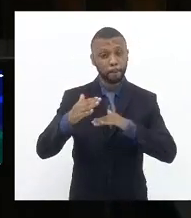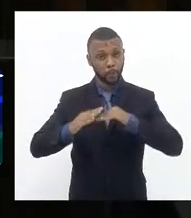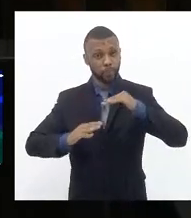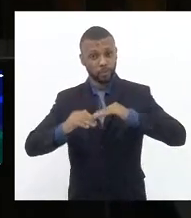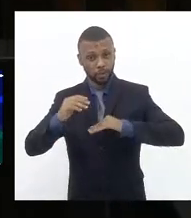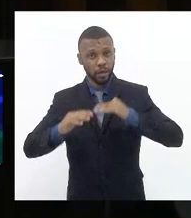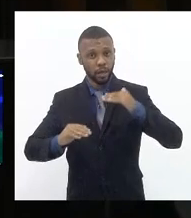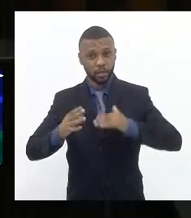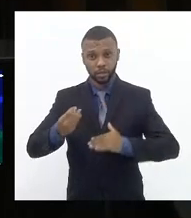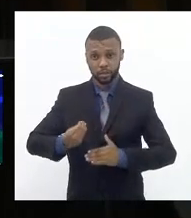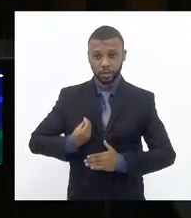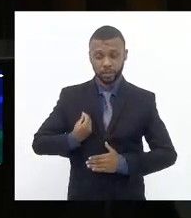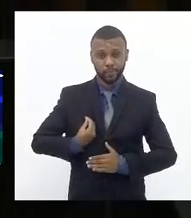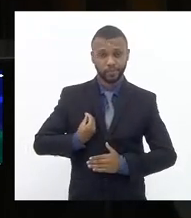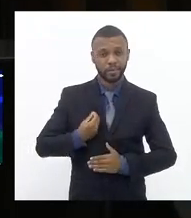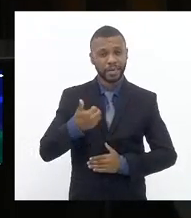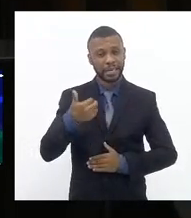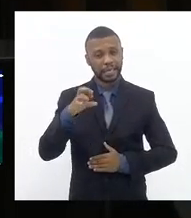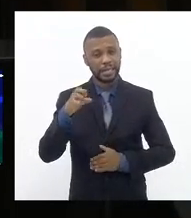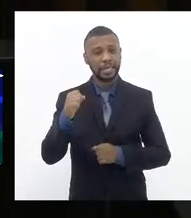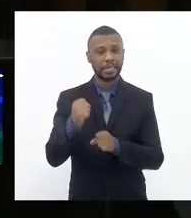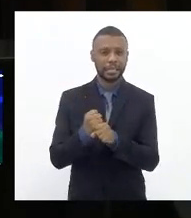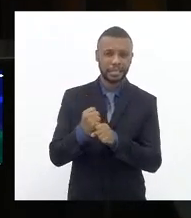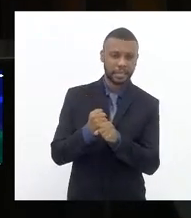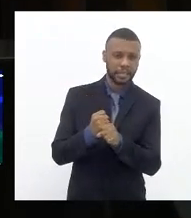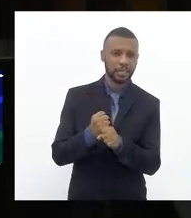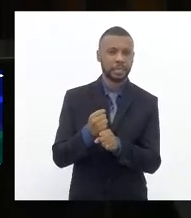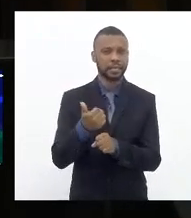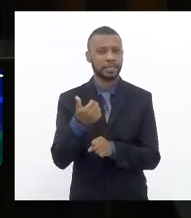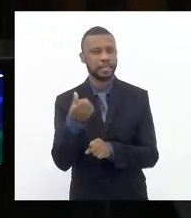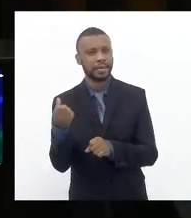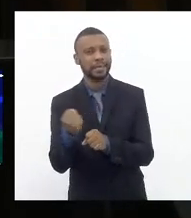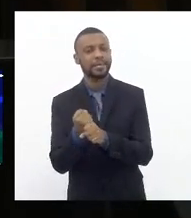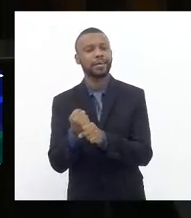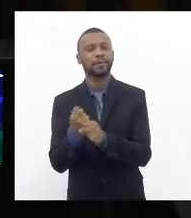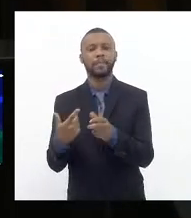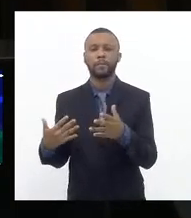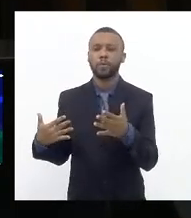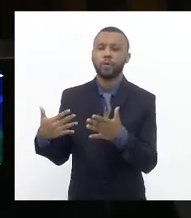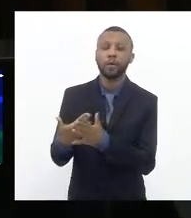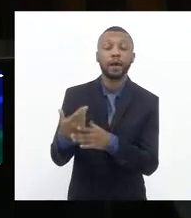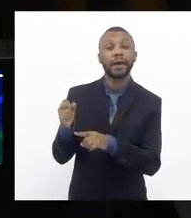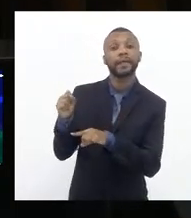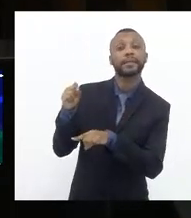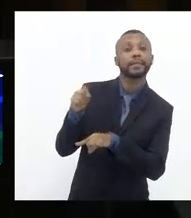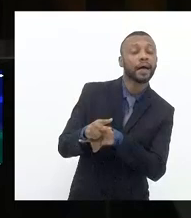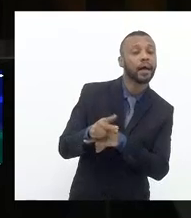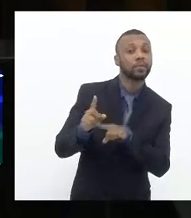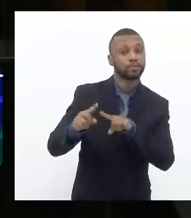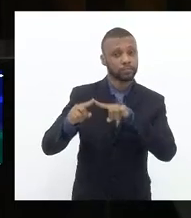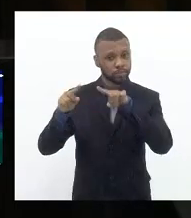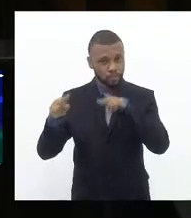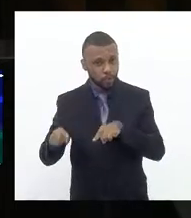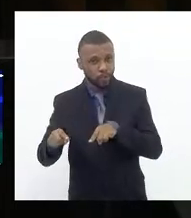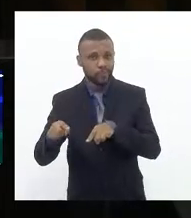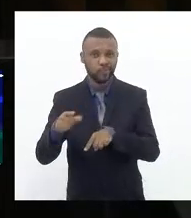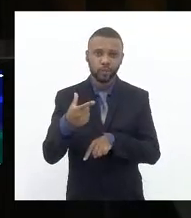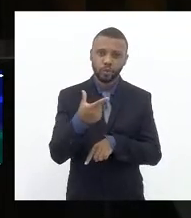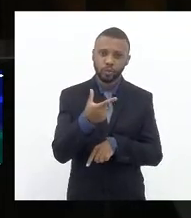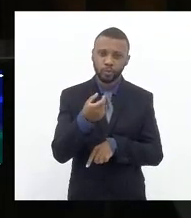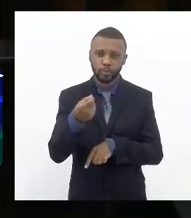15, 16 anos, entraram em 2003, 2004, são cerca de 2 mil servidores.